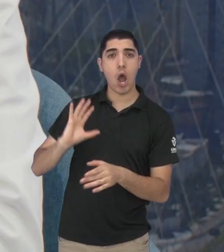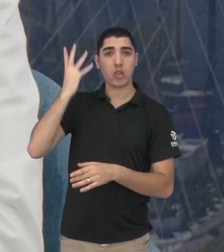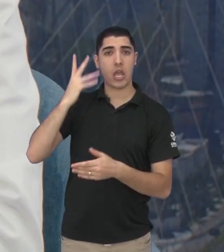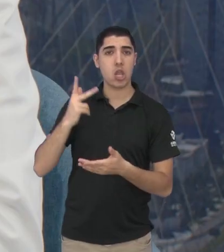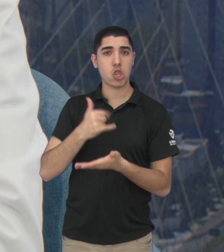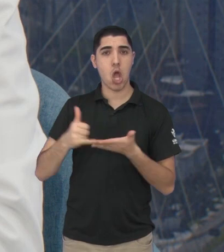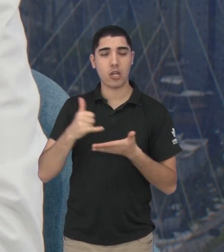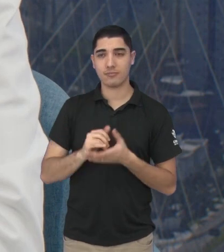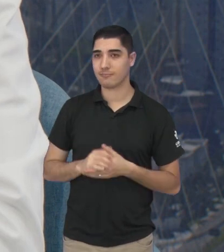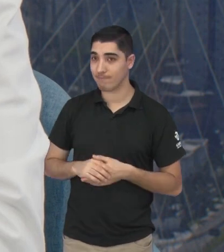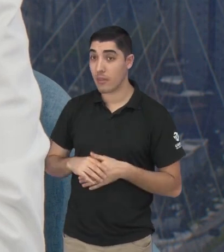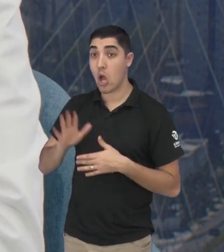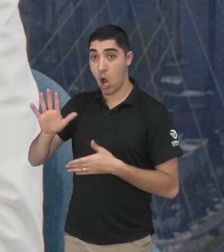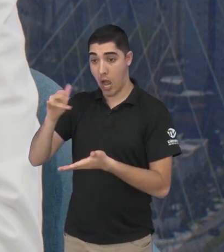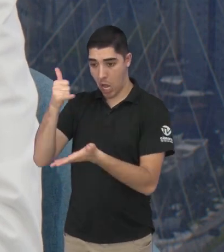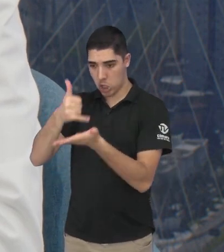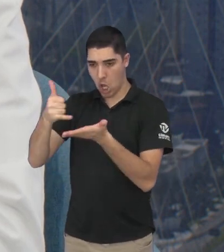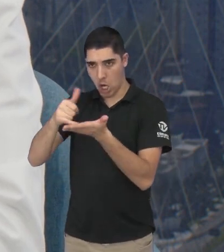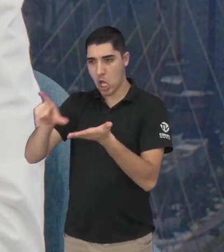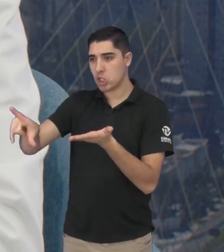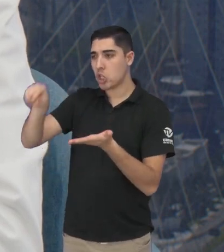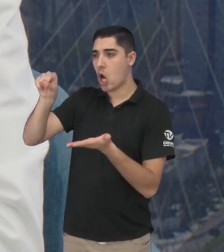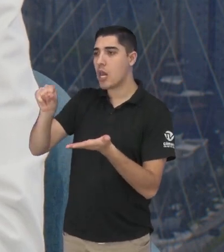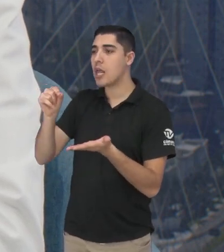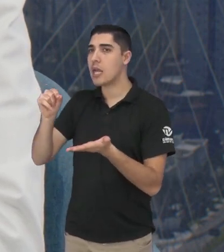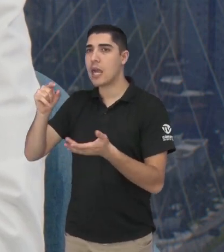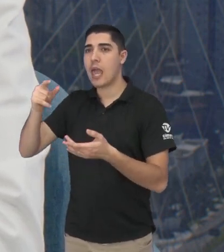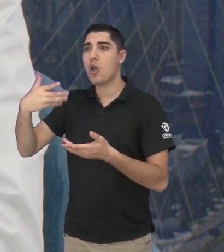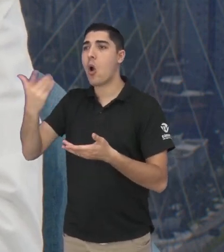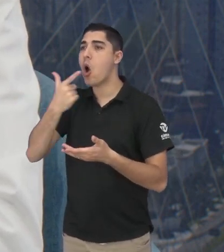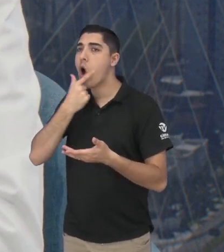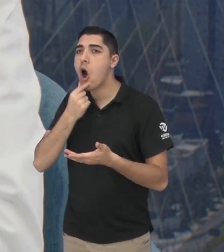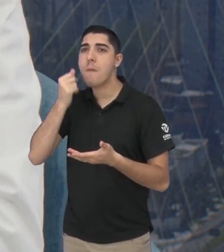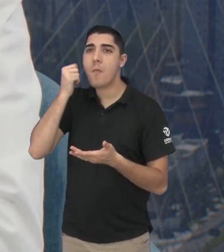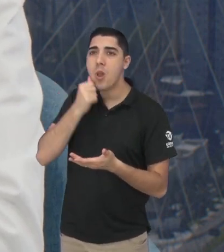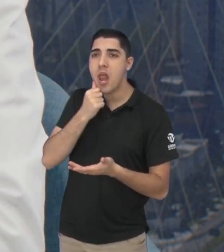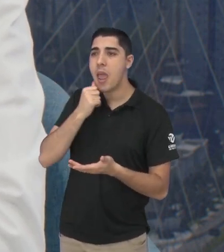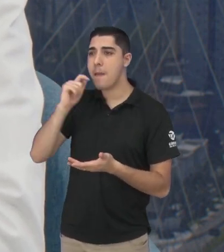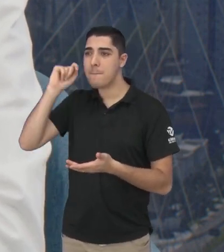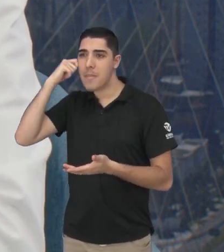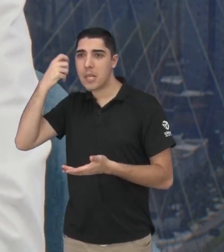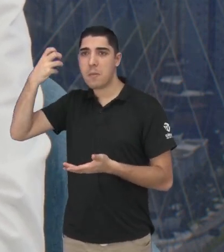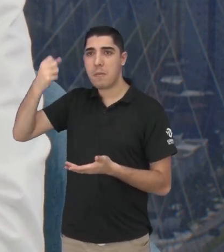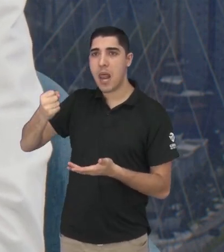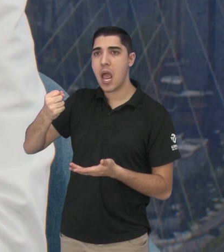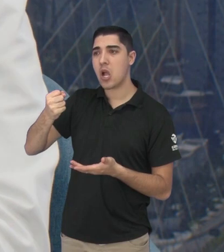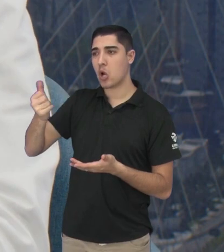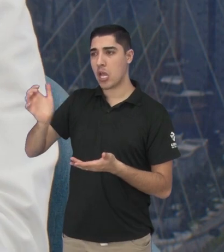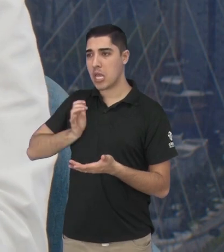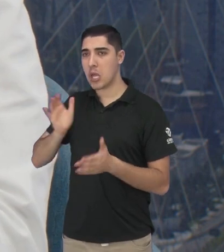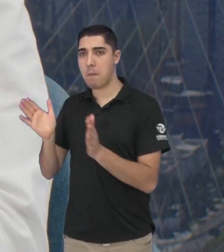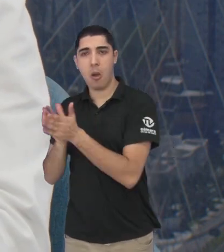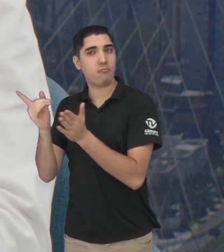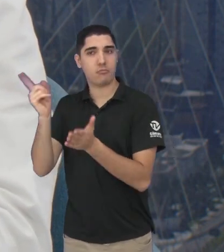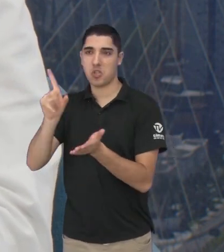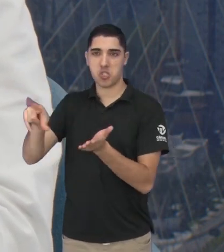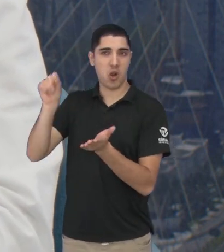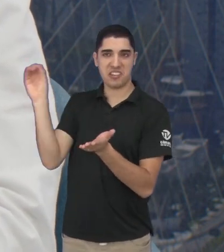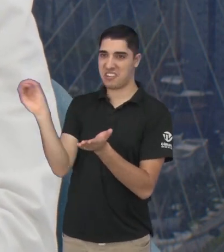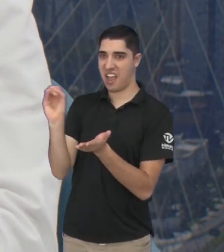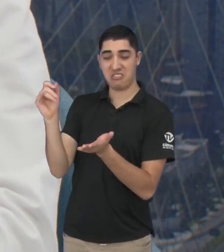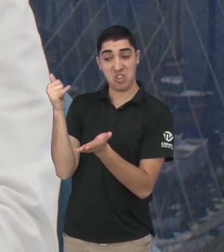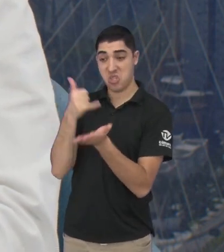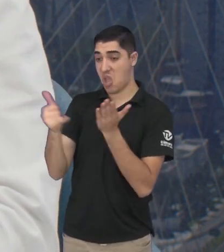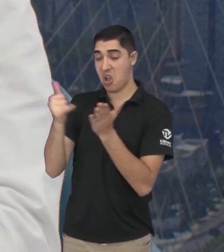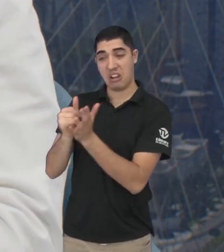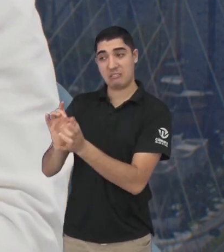ela não escolhe sexo, cor, situação social, ela não escolhe. Porque como ela é multifatorial, às vezes você não sabe o